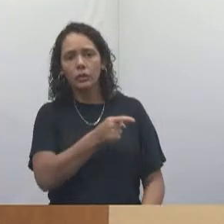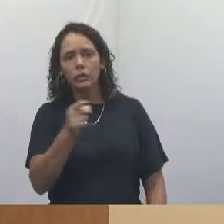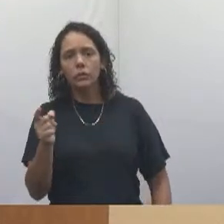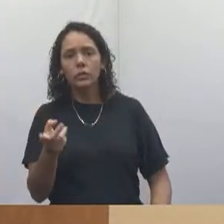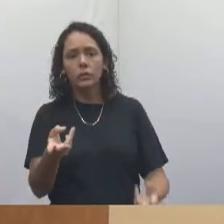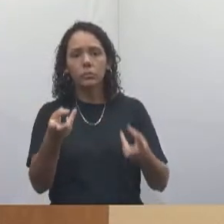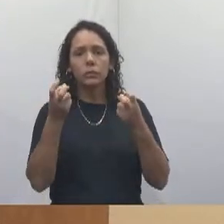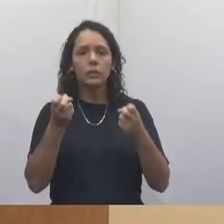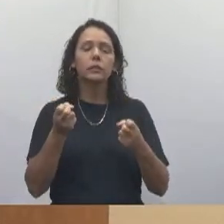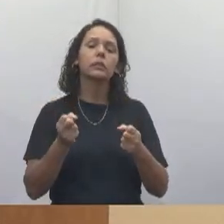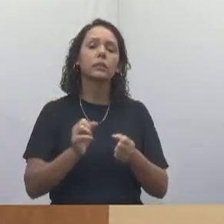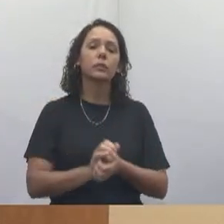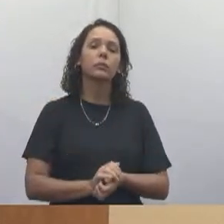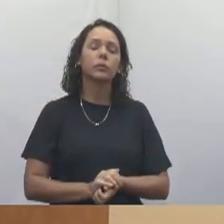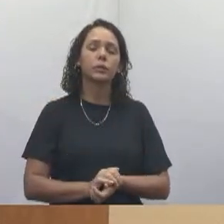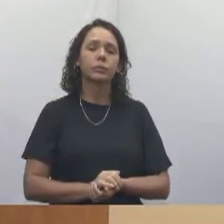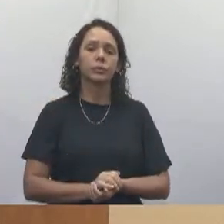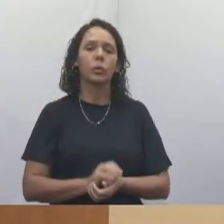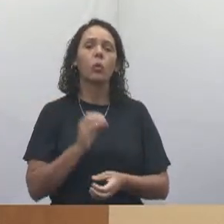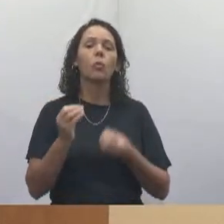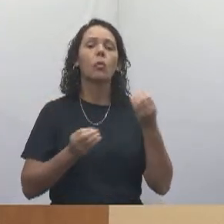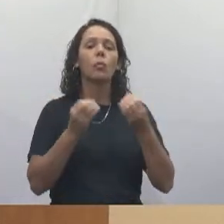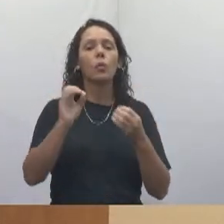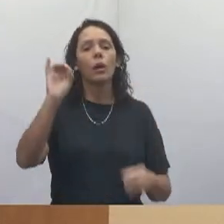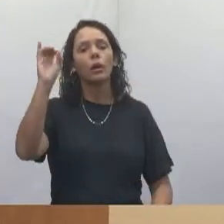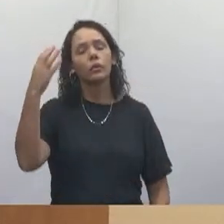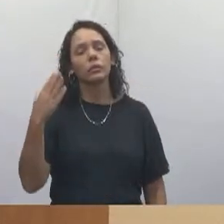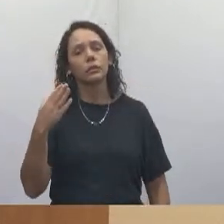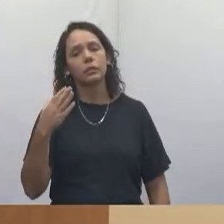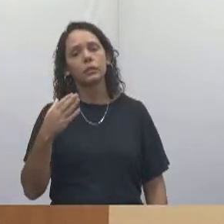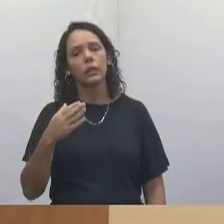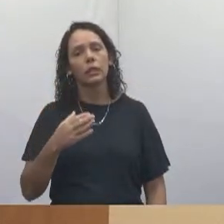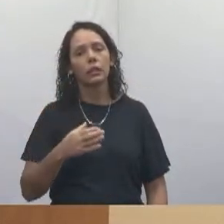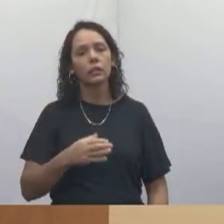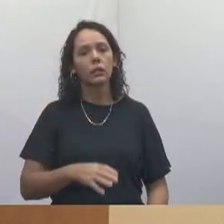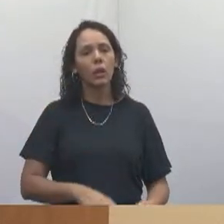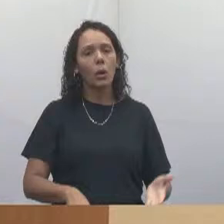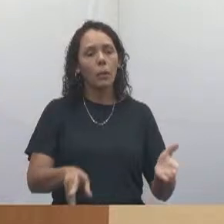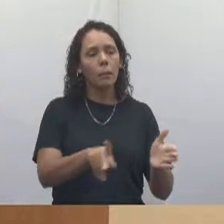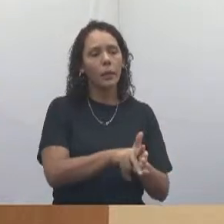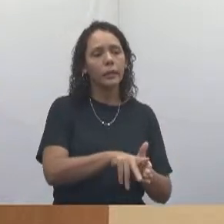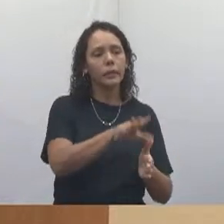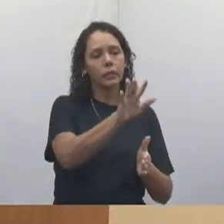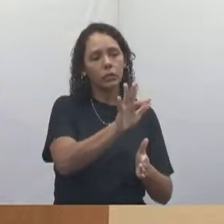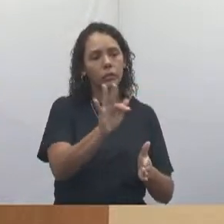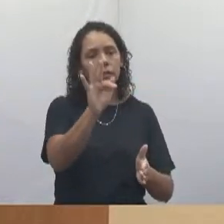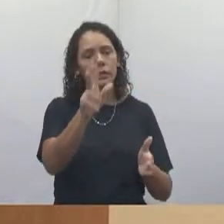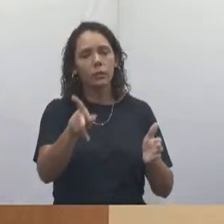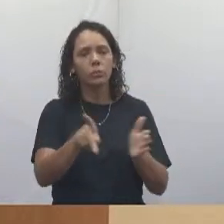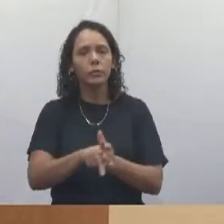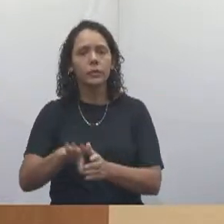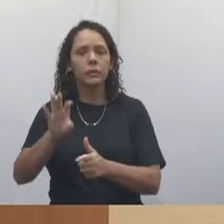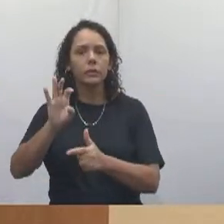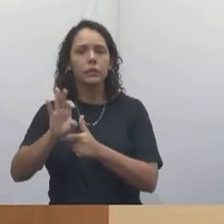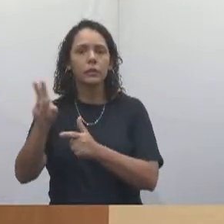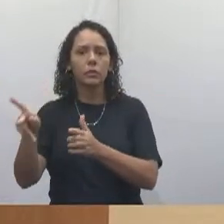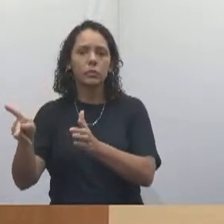perceba a lógica das coisas. O que é do federal, o que é do estado, o que é parte do município.